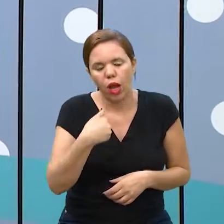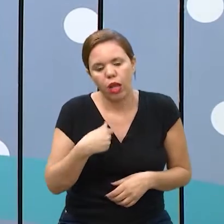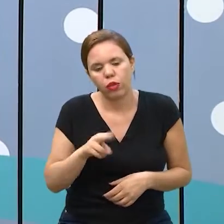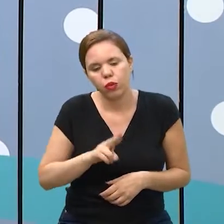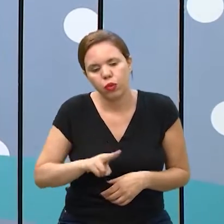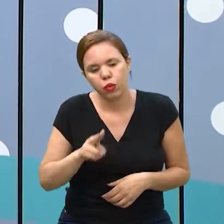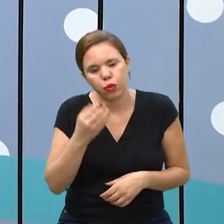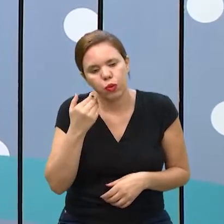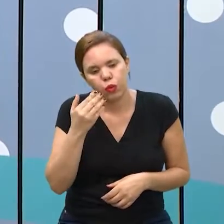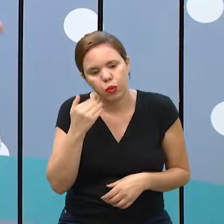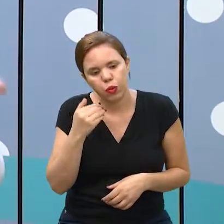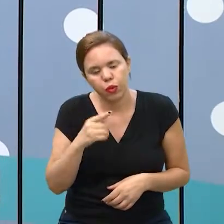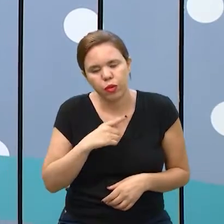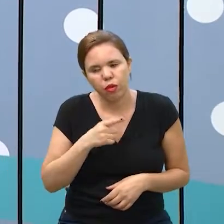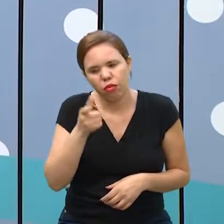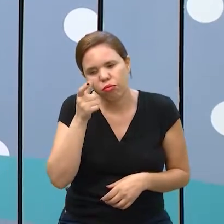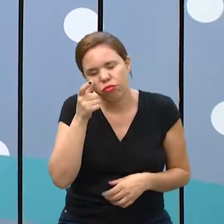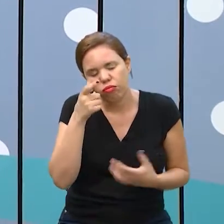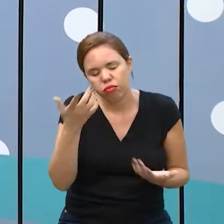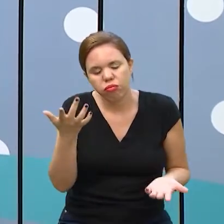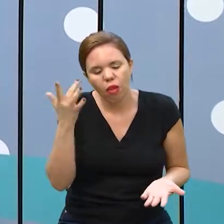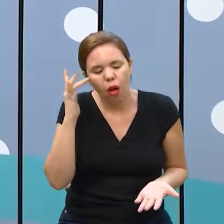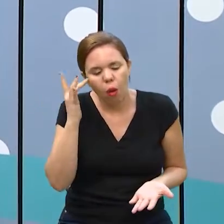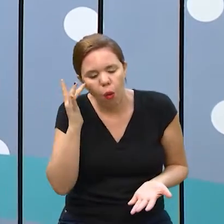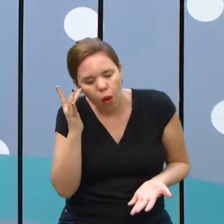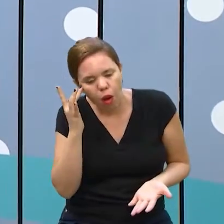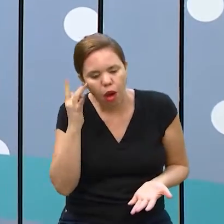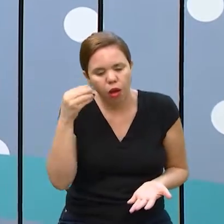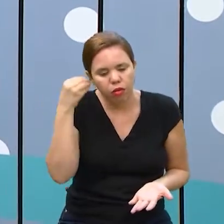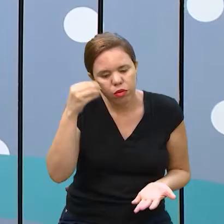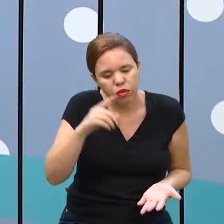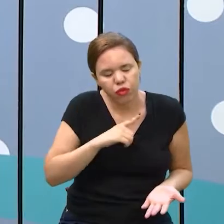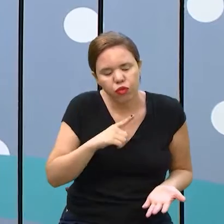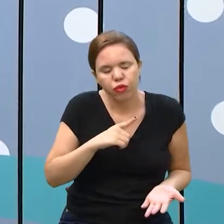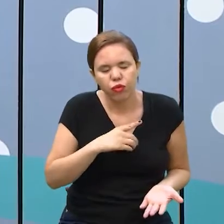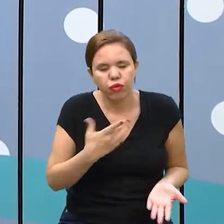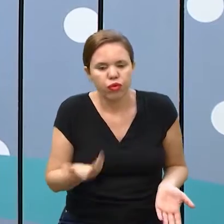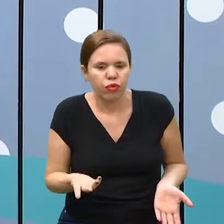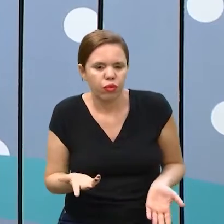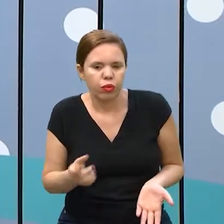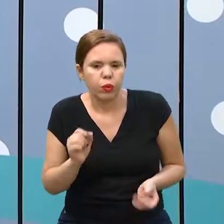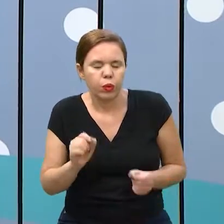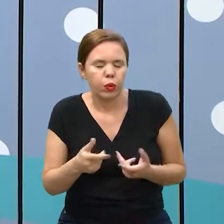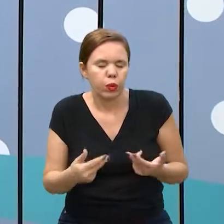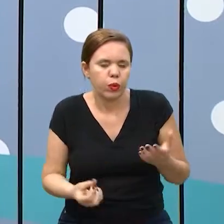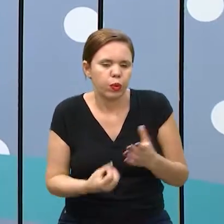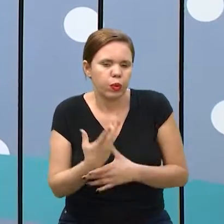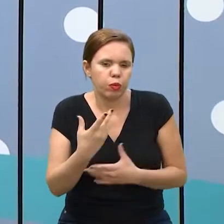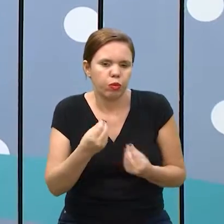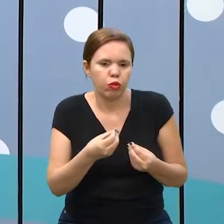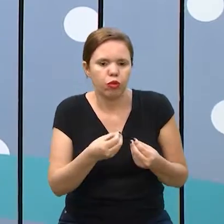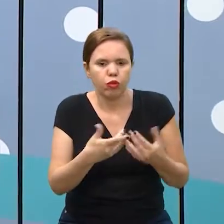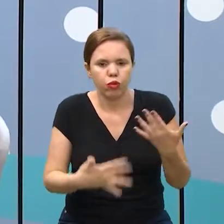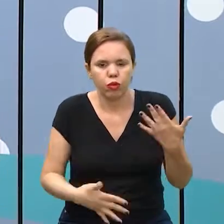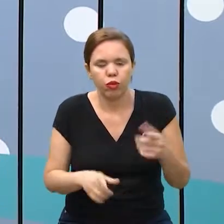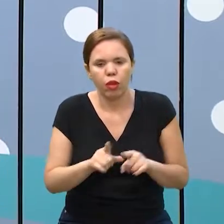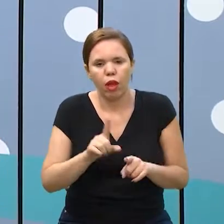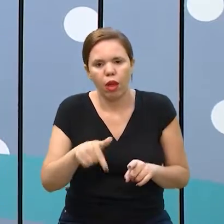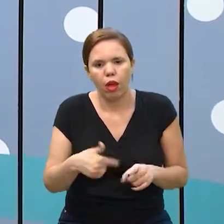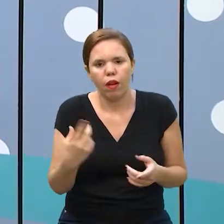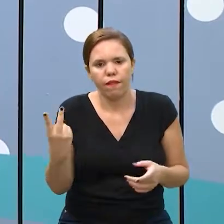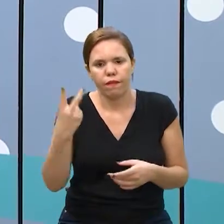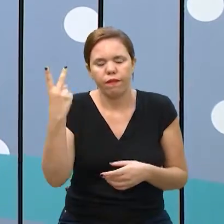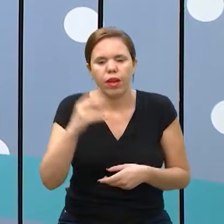que eu usei, as impressões que eu tive, procurar o que está presente em muitos discursos, que